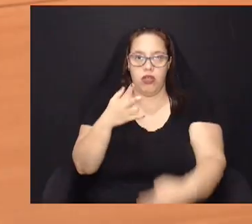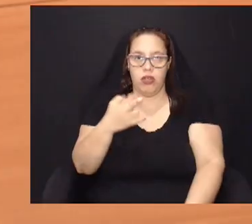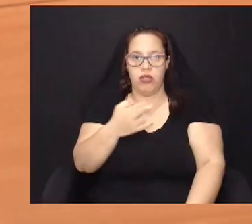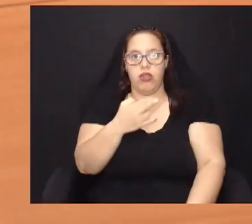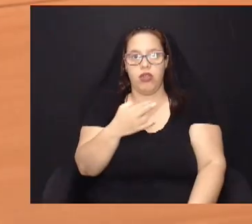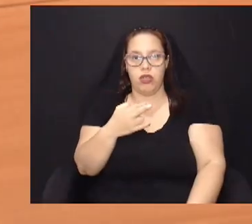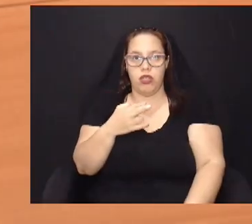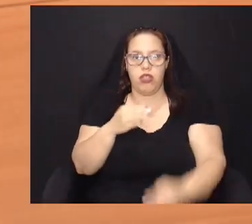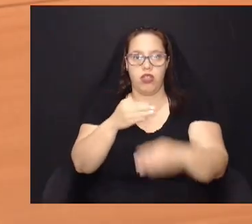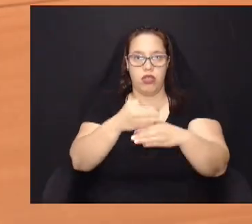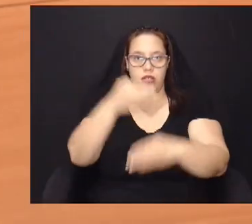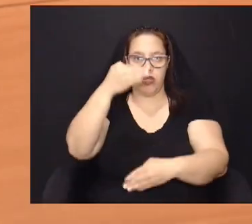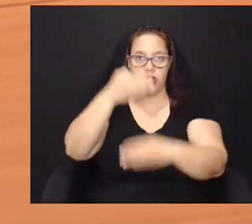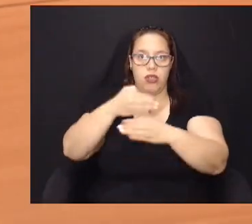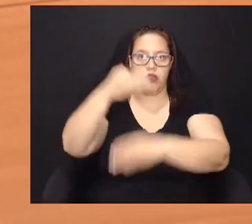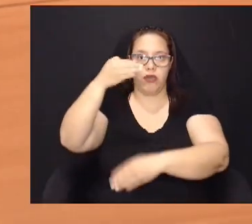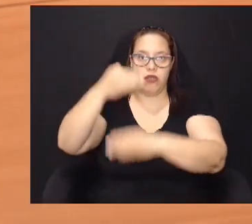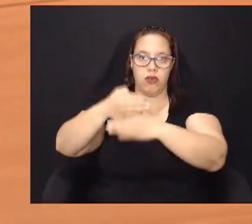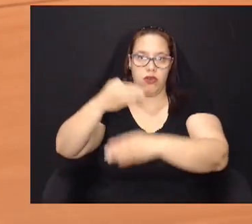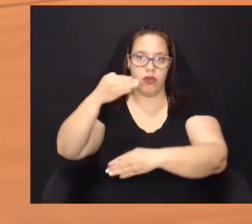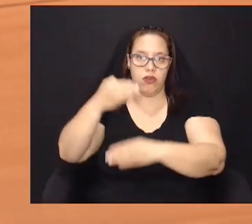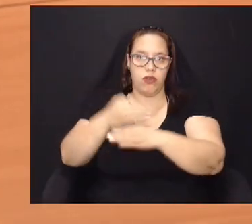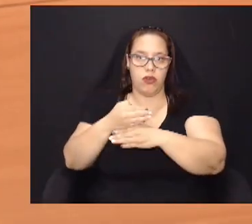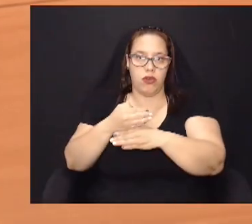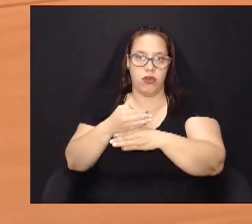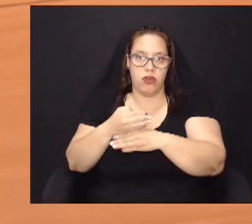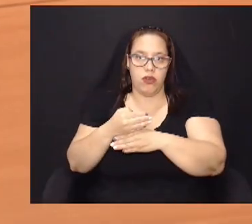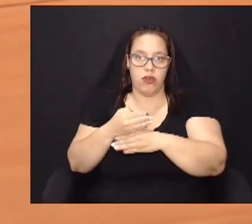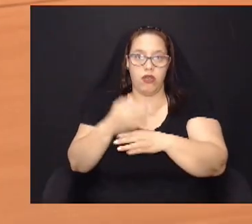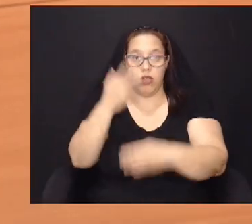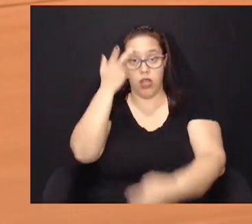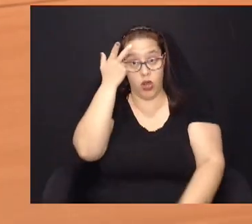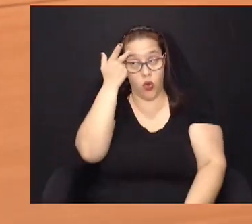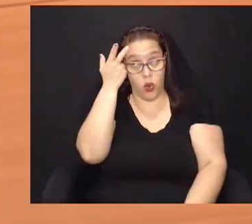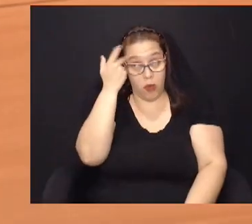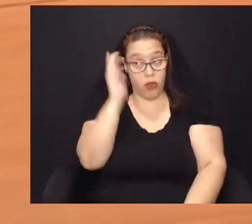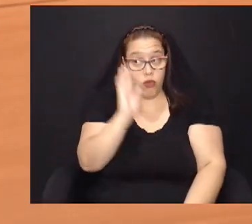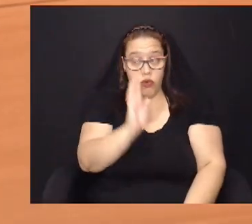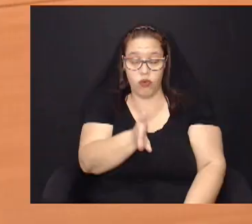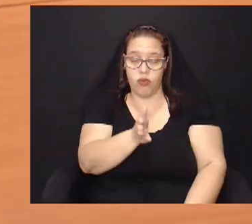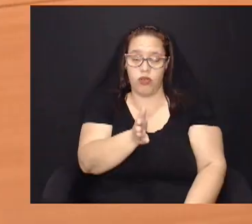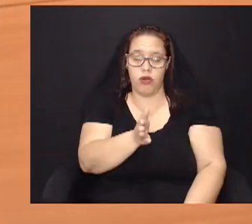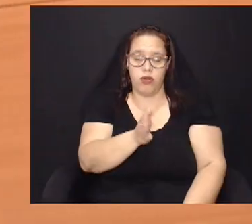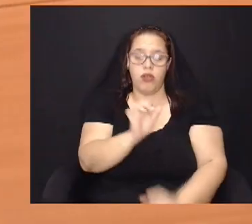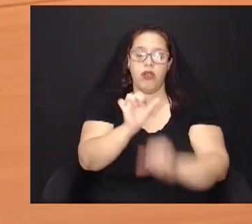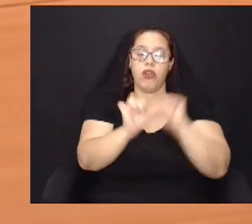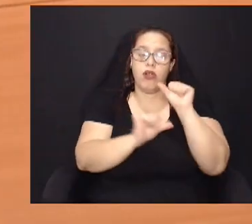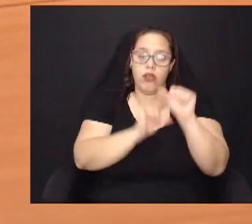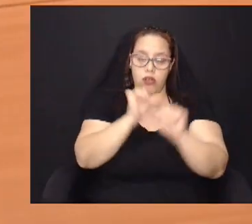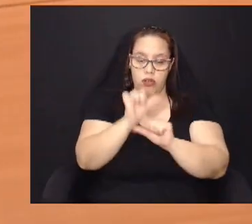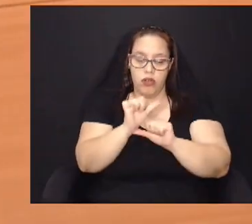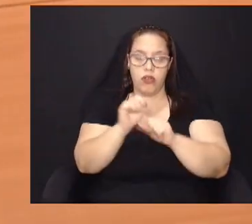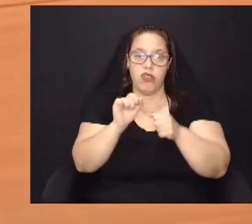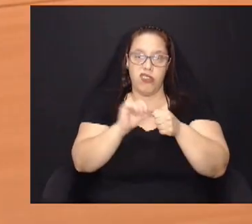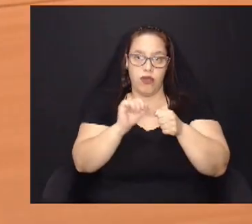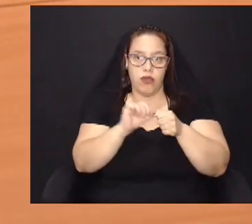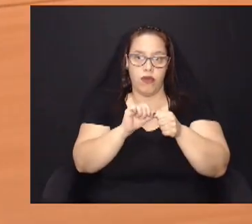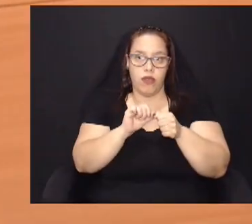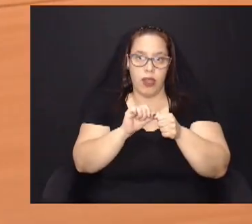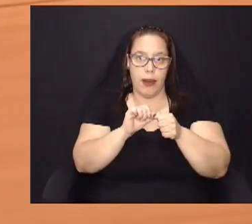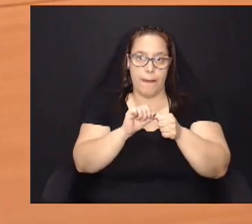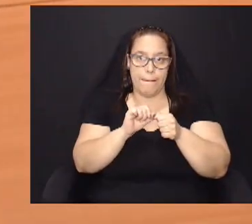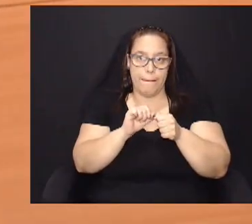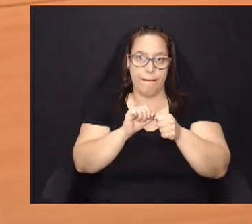emparedamento, isso já era o rito, né, o rito normal. Uma outra mudança que nós fizemos também, que isso